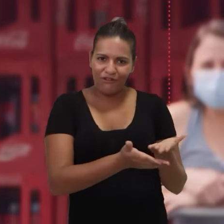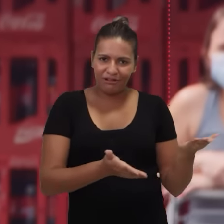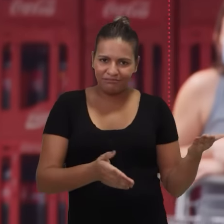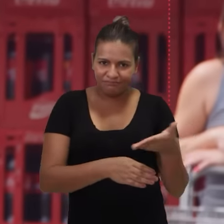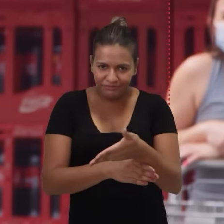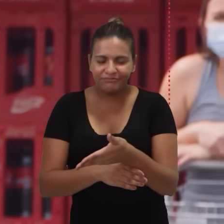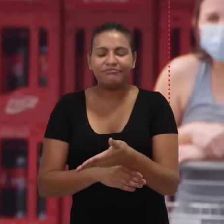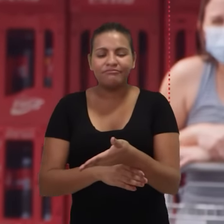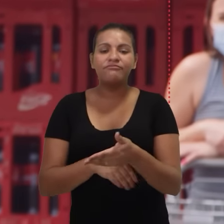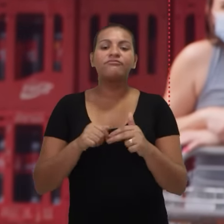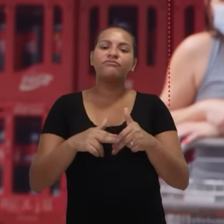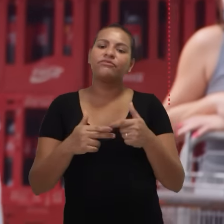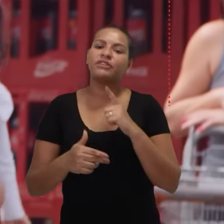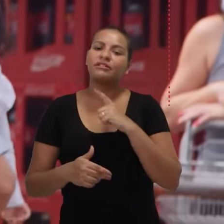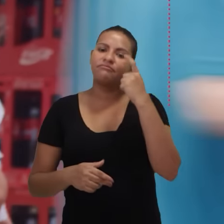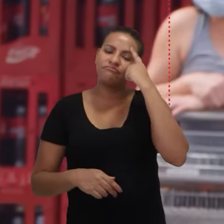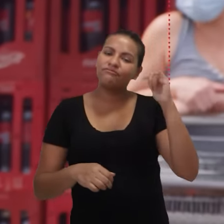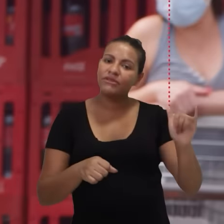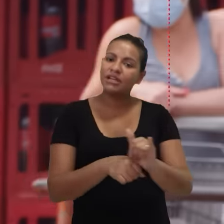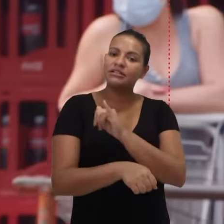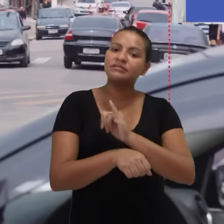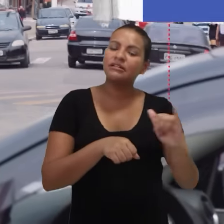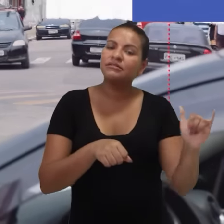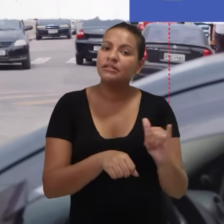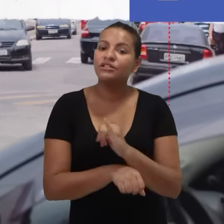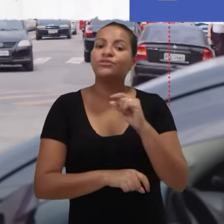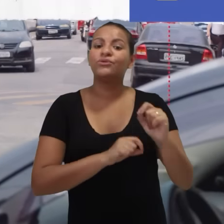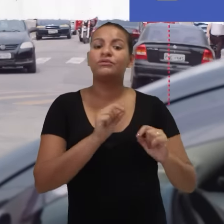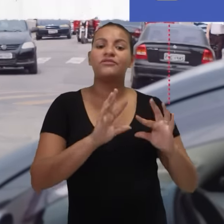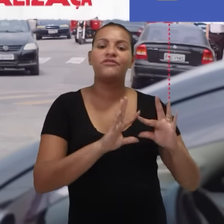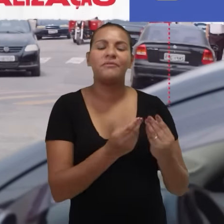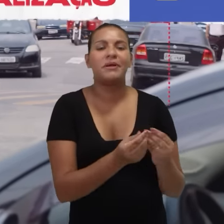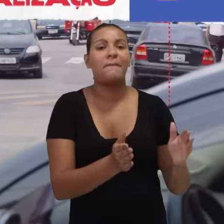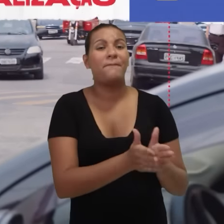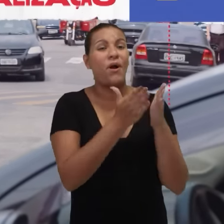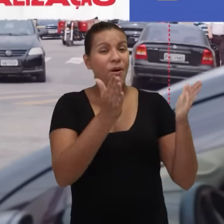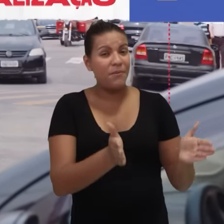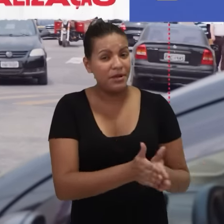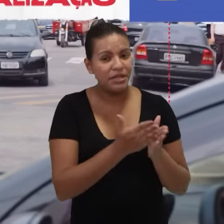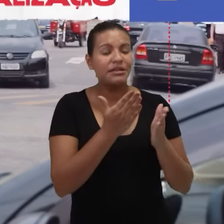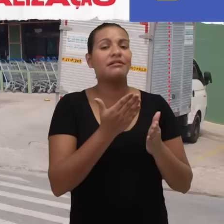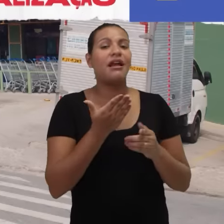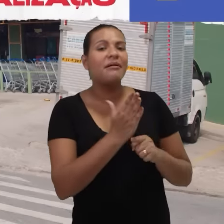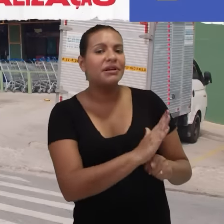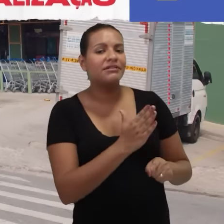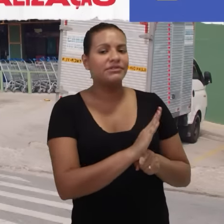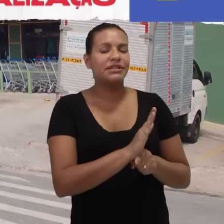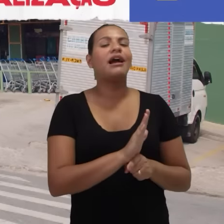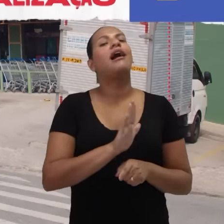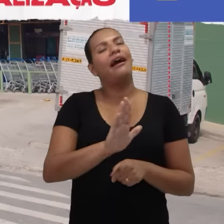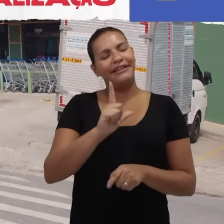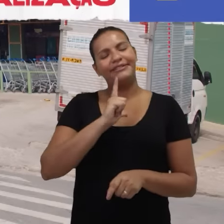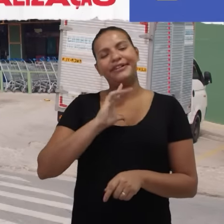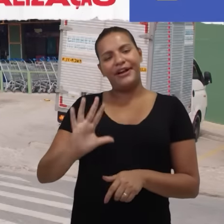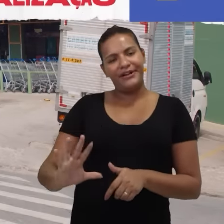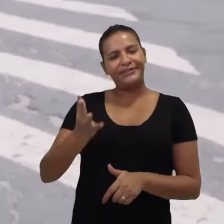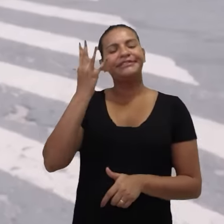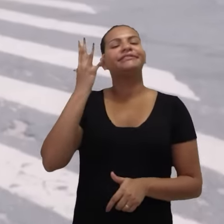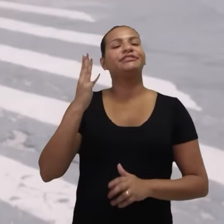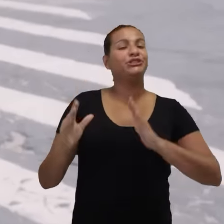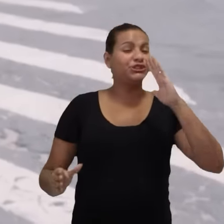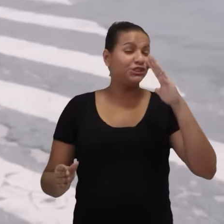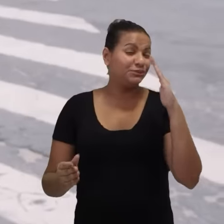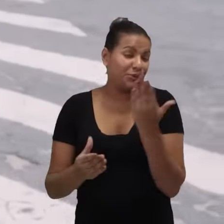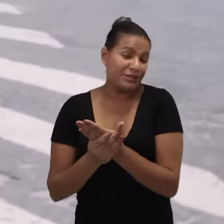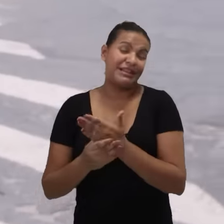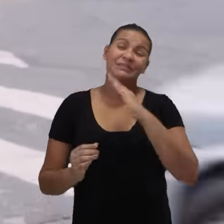para beneficiar as crianças de famílias mais pobres. O resultado foi um enorme número de ações judiciais que, como já vimos, só aprofunda